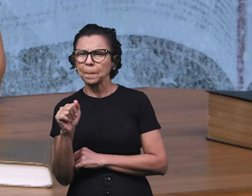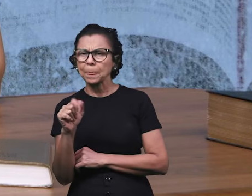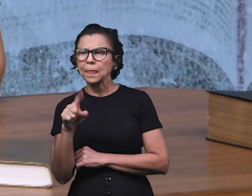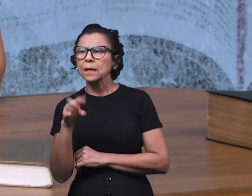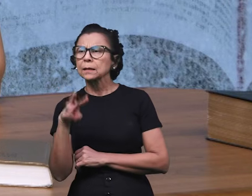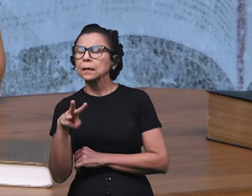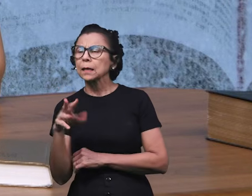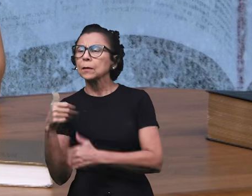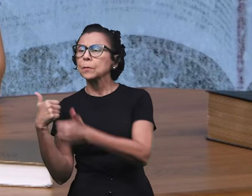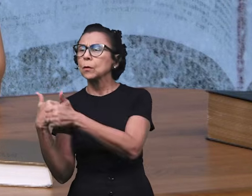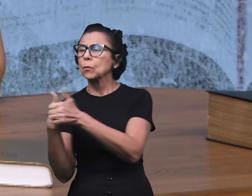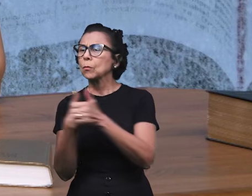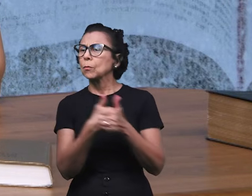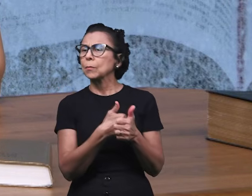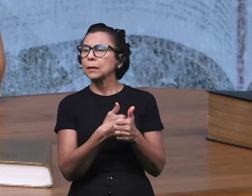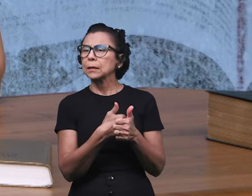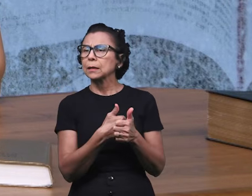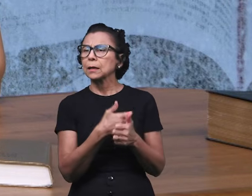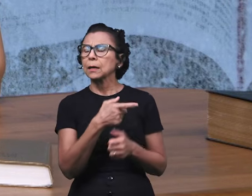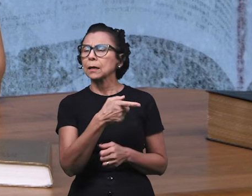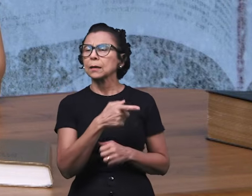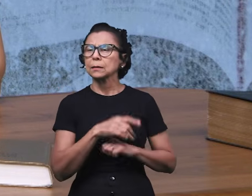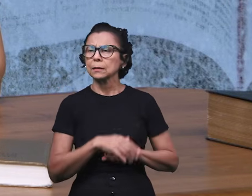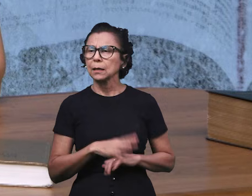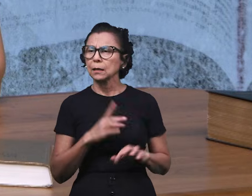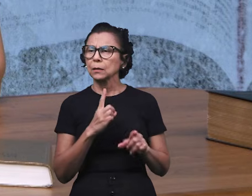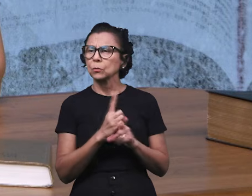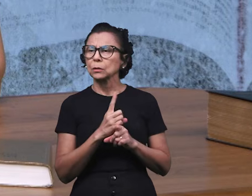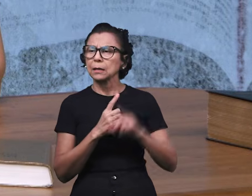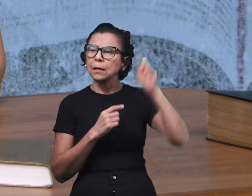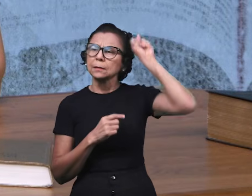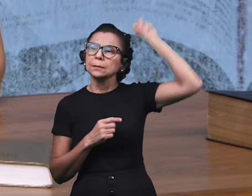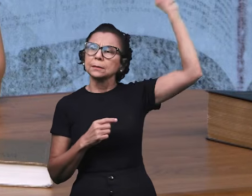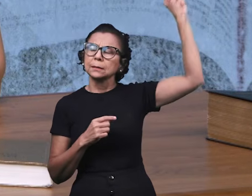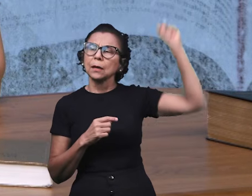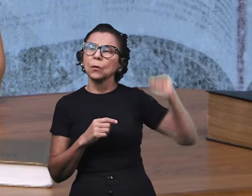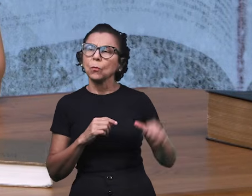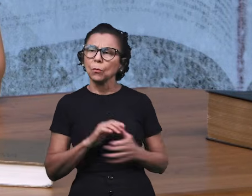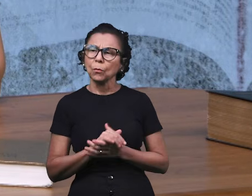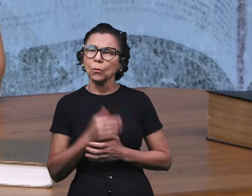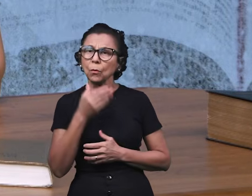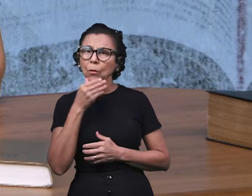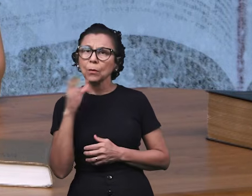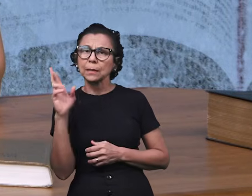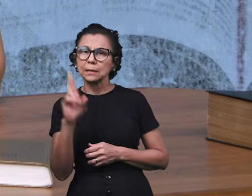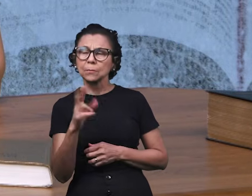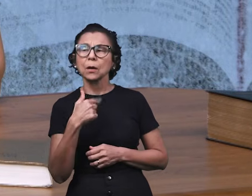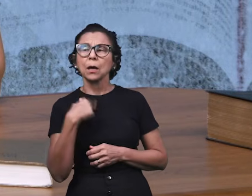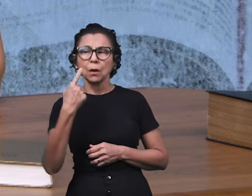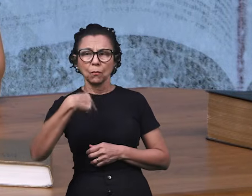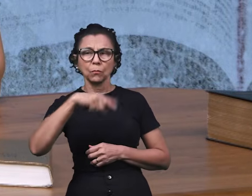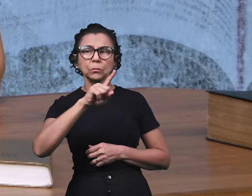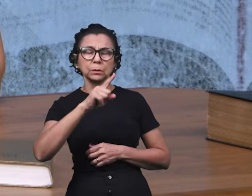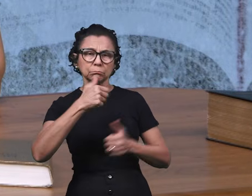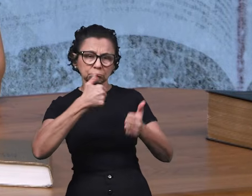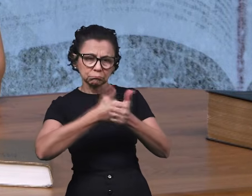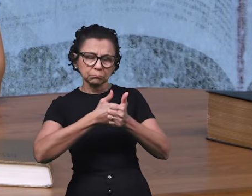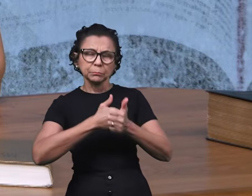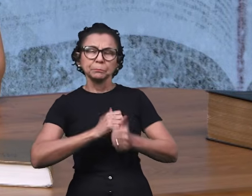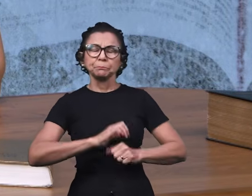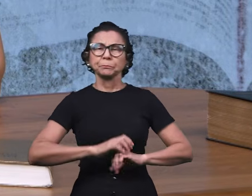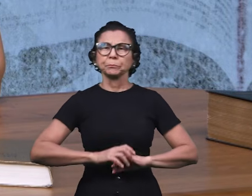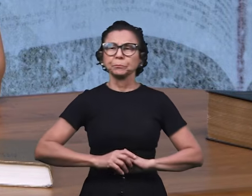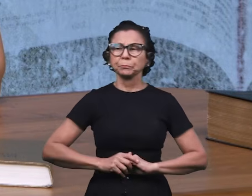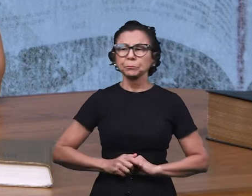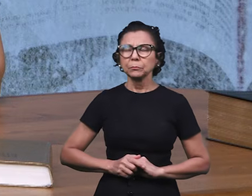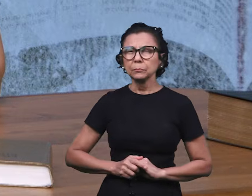descerá comigo a Saul ao arraial? E disse Abisai: eu descerei contigo. Vieram,